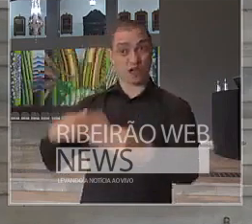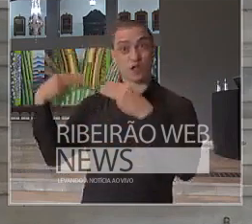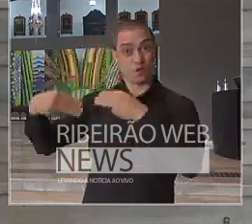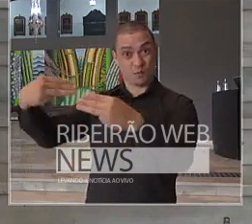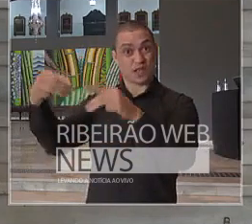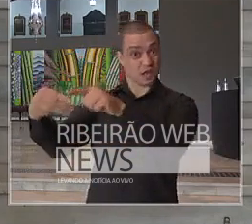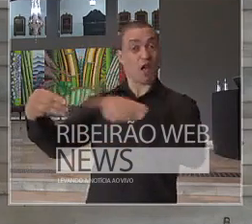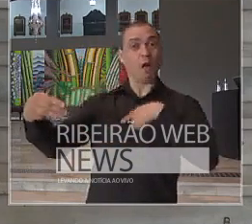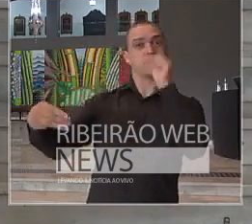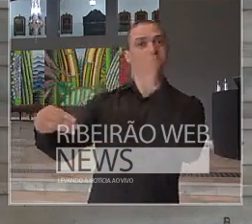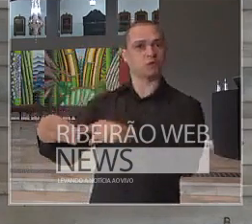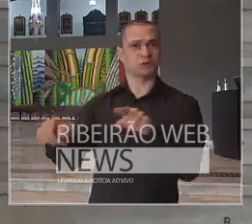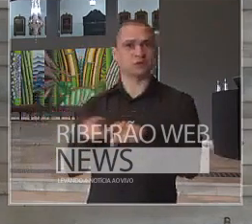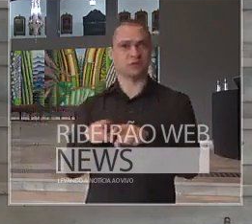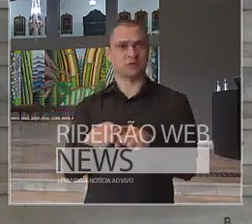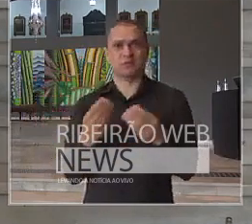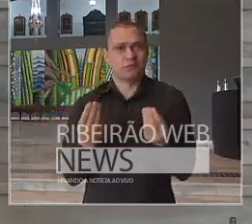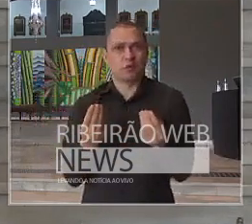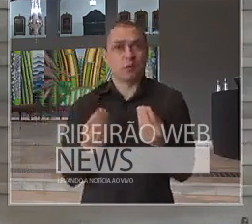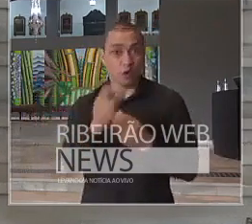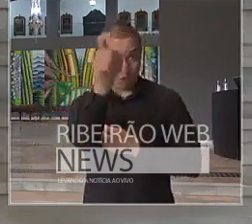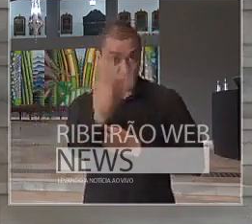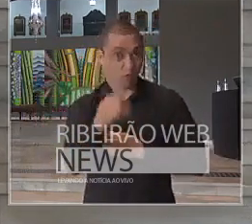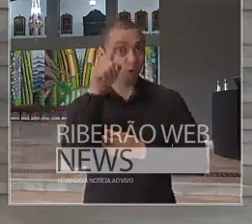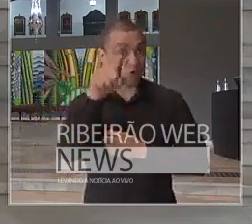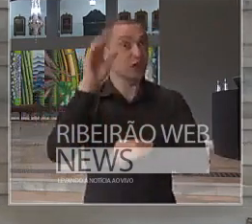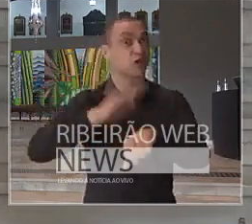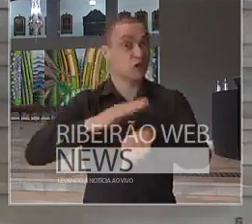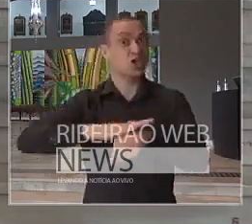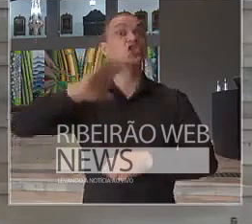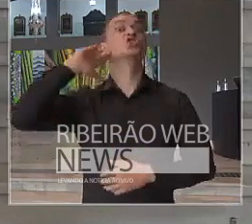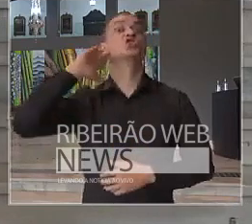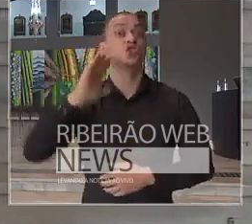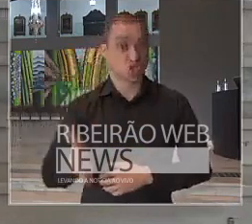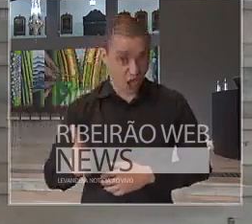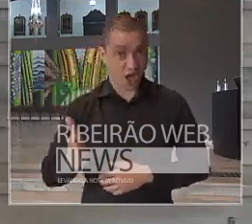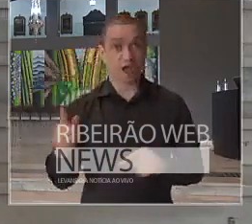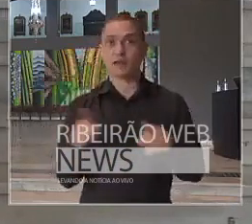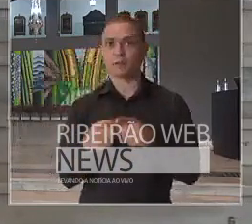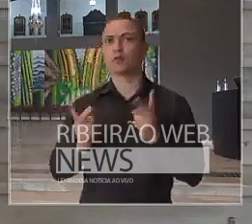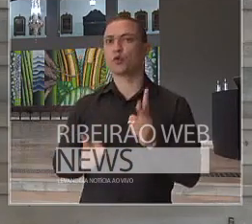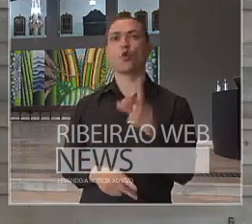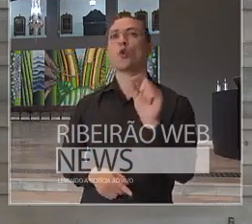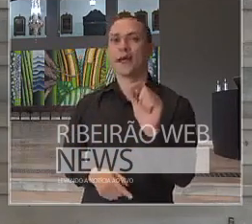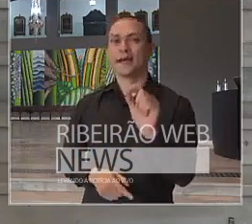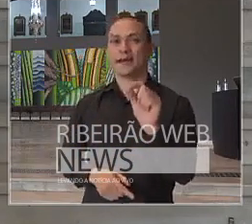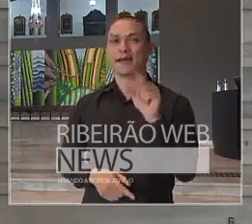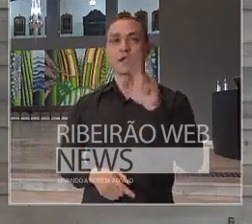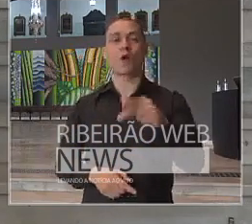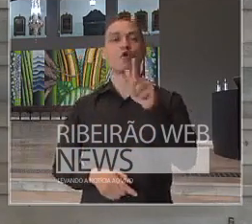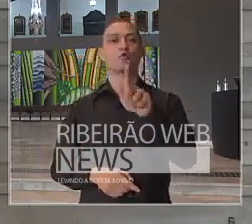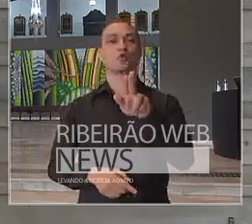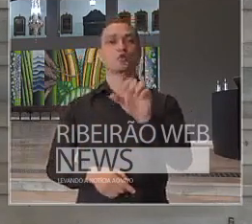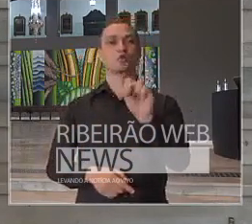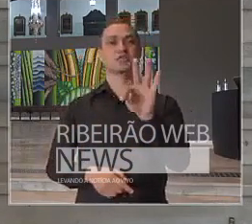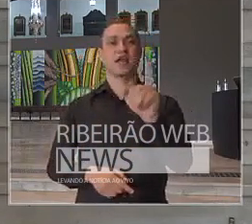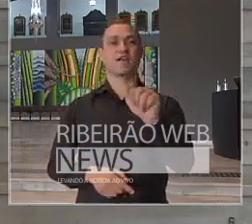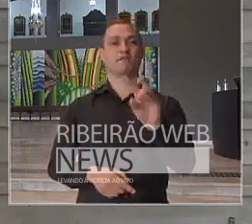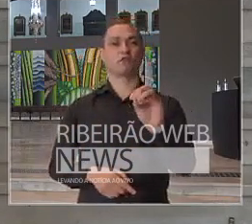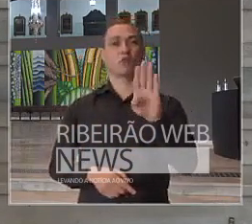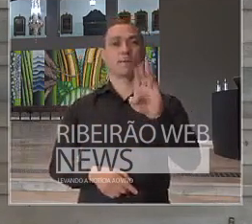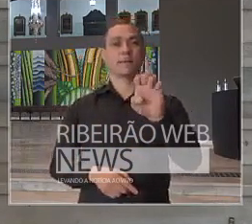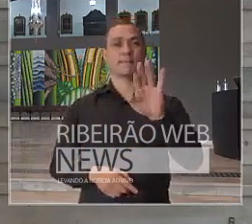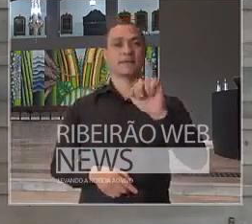governo e como o tio fez e continua a fazer fez com gustavo bebianno